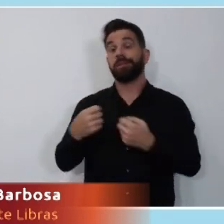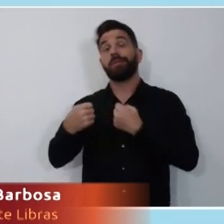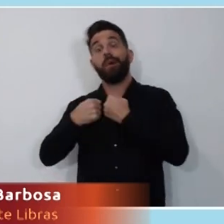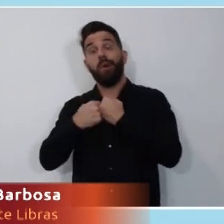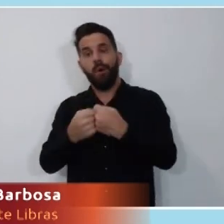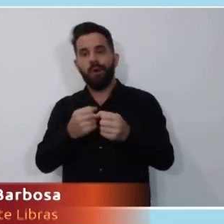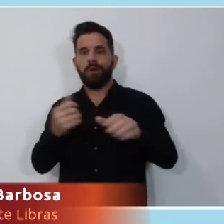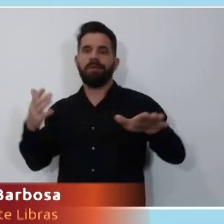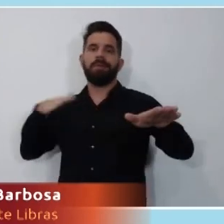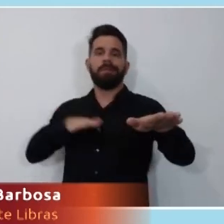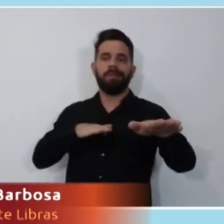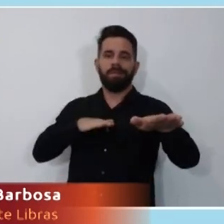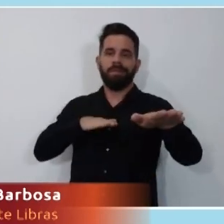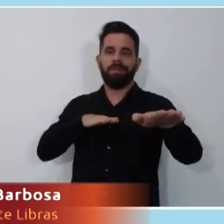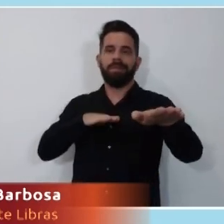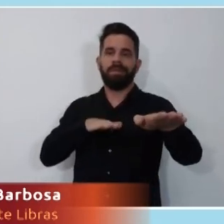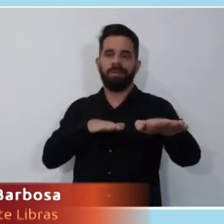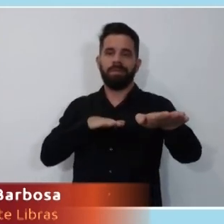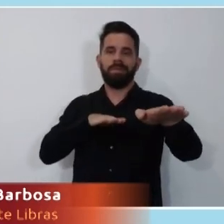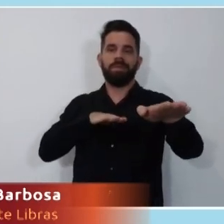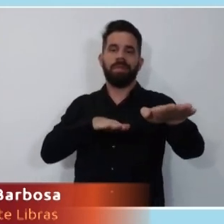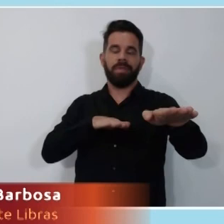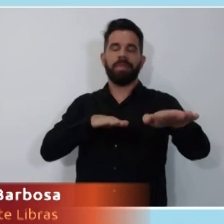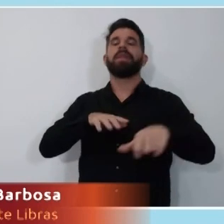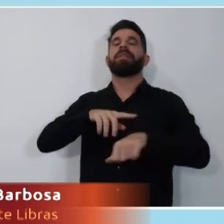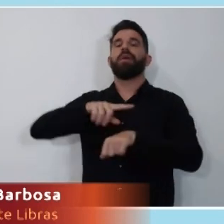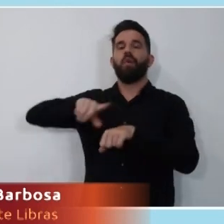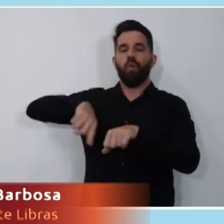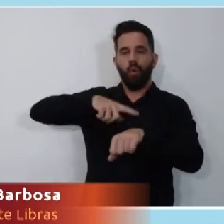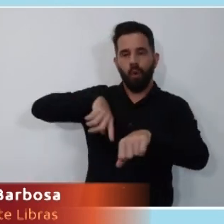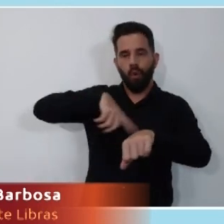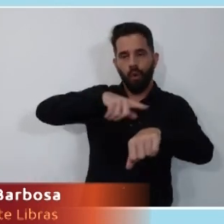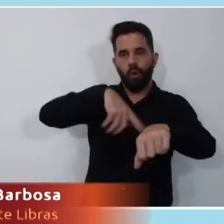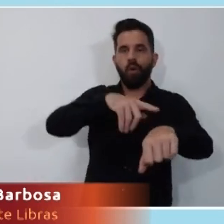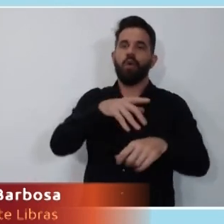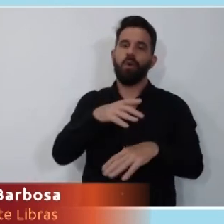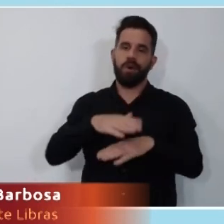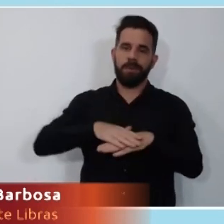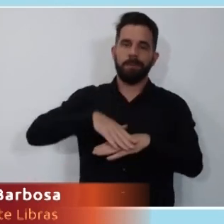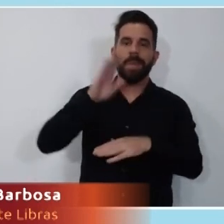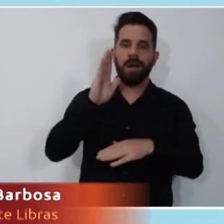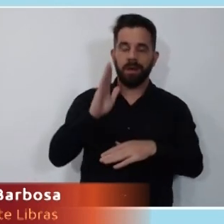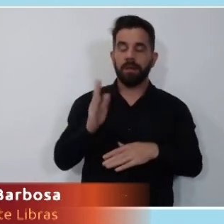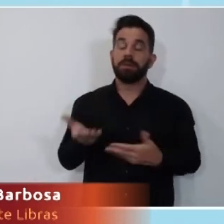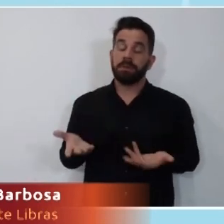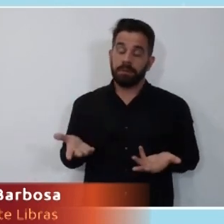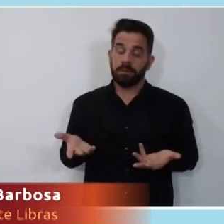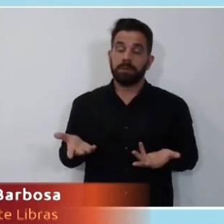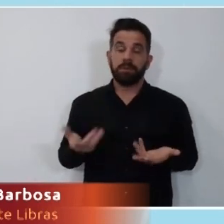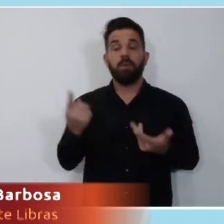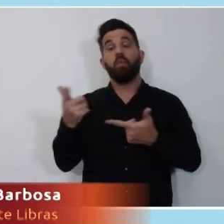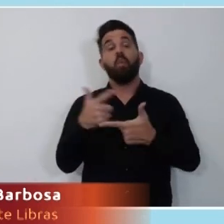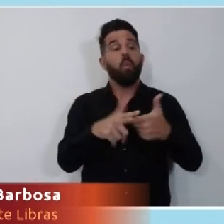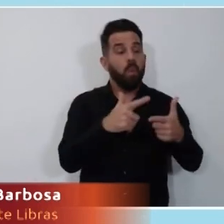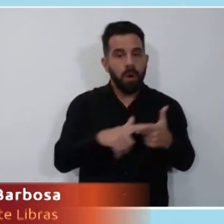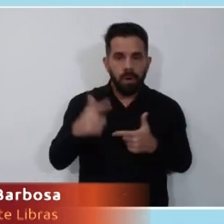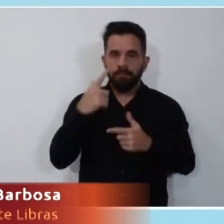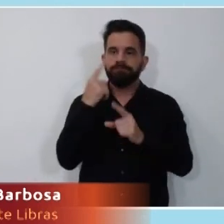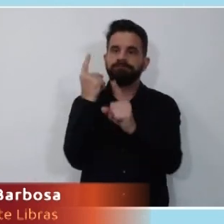temos que identificar os problemas. A população tem que ser consciente de quais são os verdadeiros problemas que existem para eles também poderem